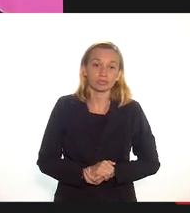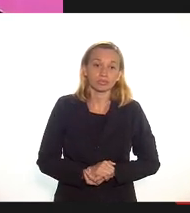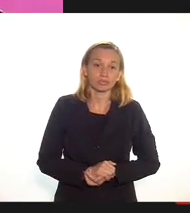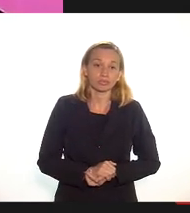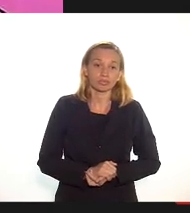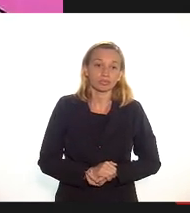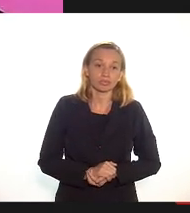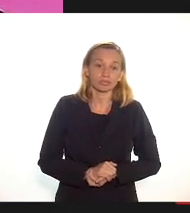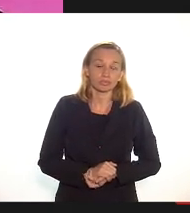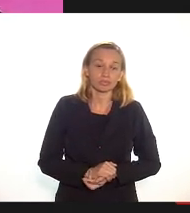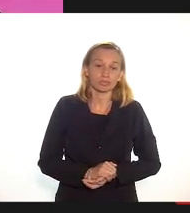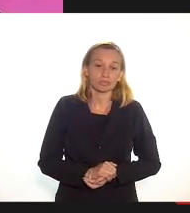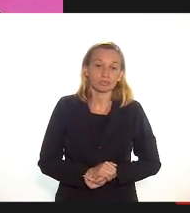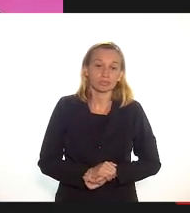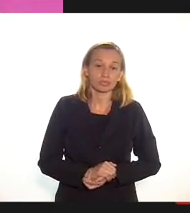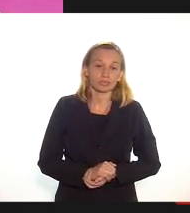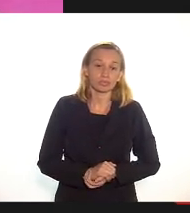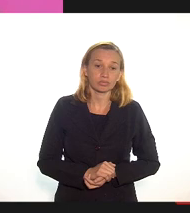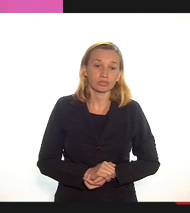né, que